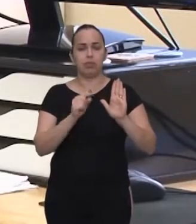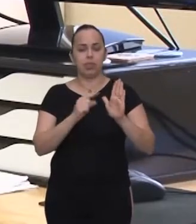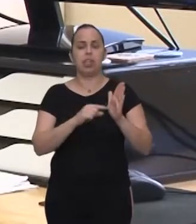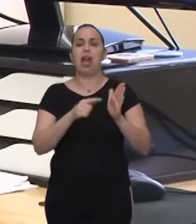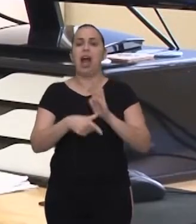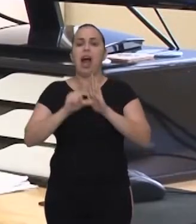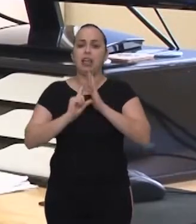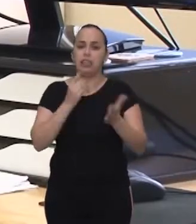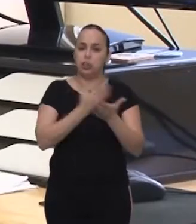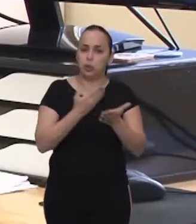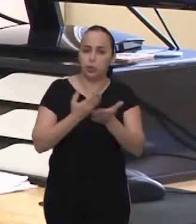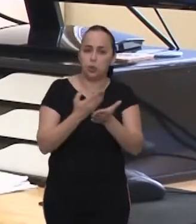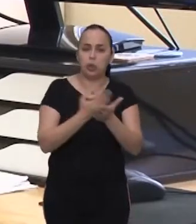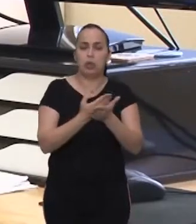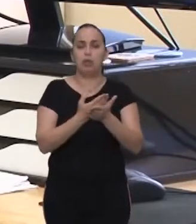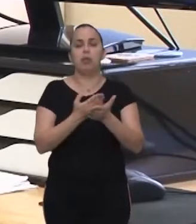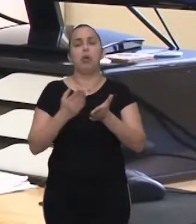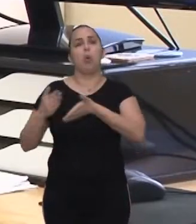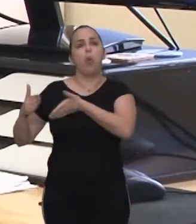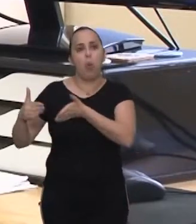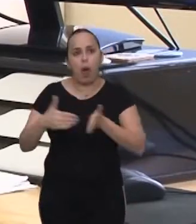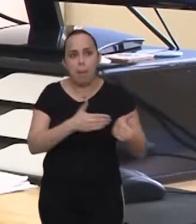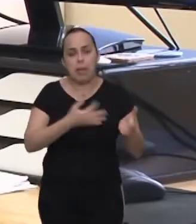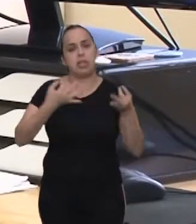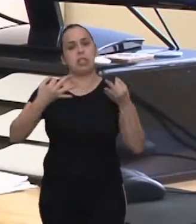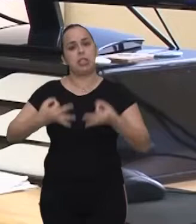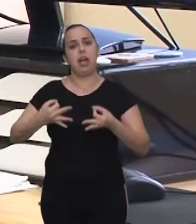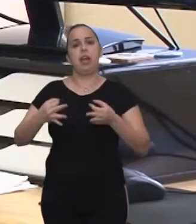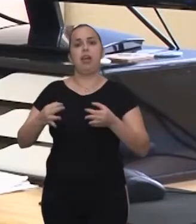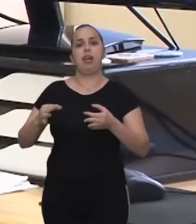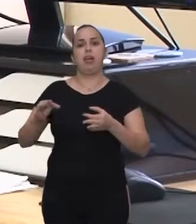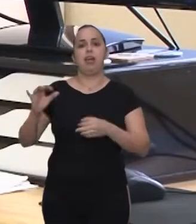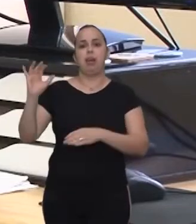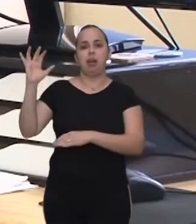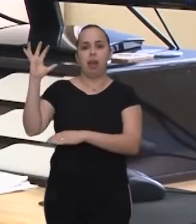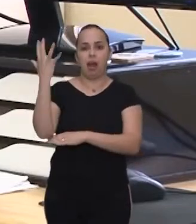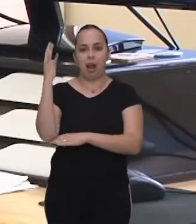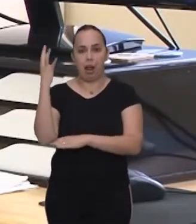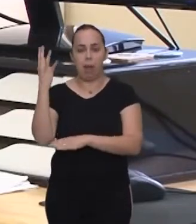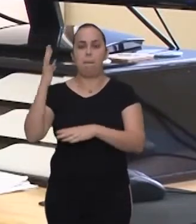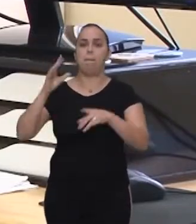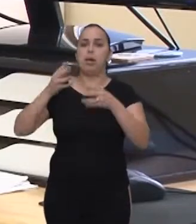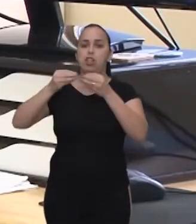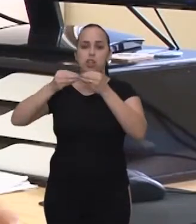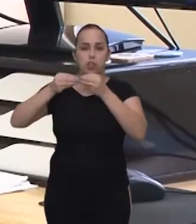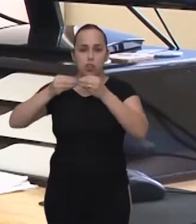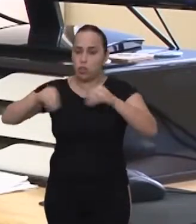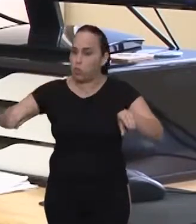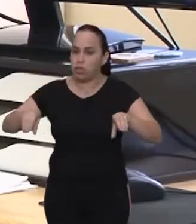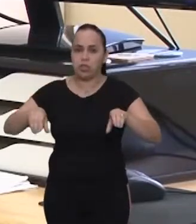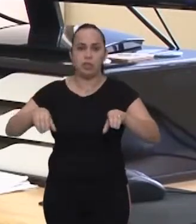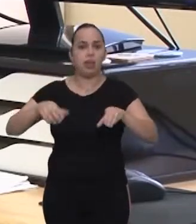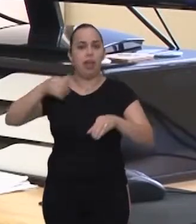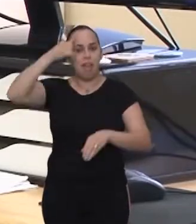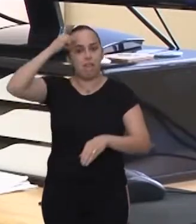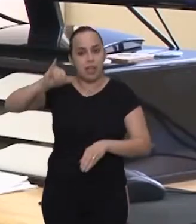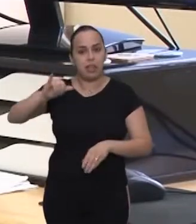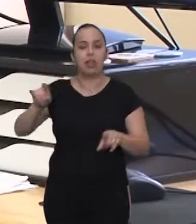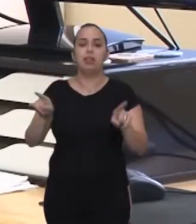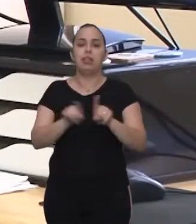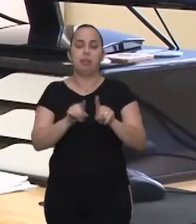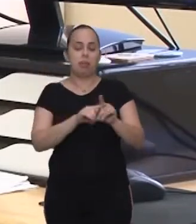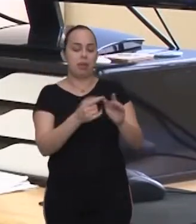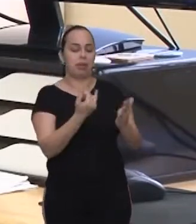ambiental quer dizer que foi estudado o melhor traçado aquele que traz menor impacto ambiental menor Impacto social